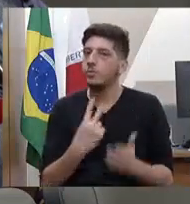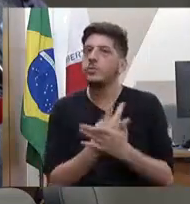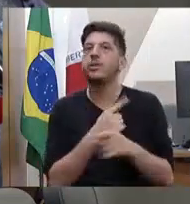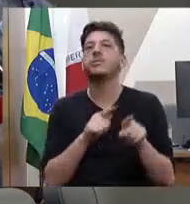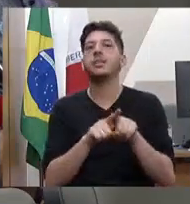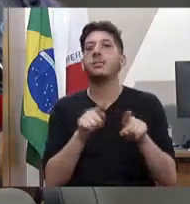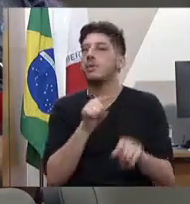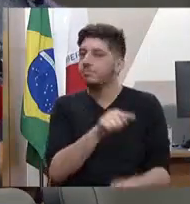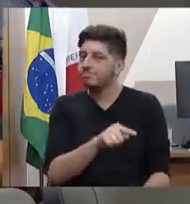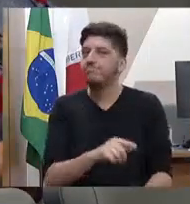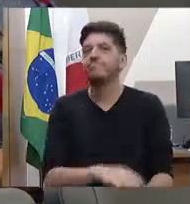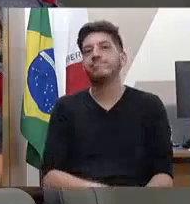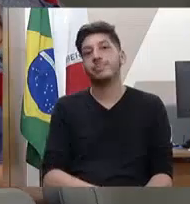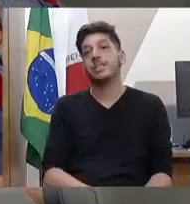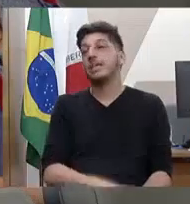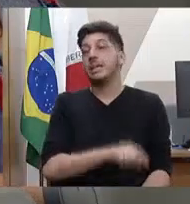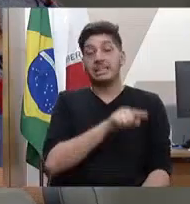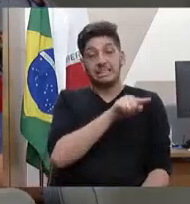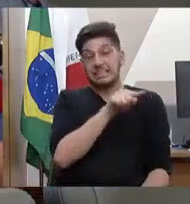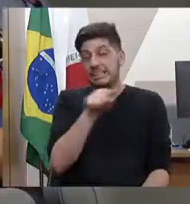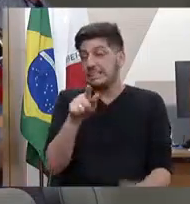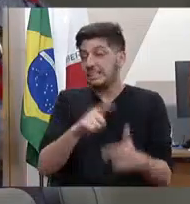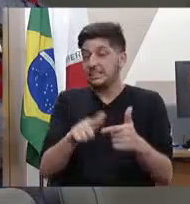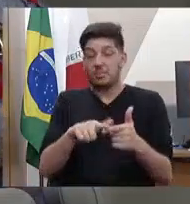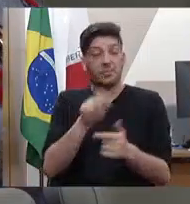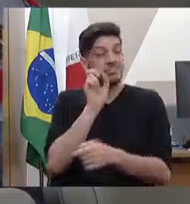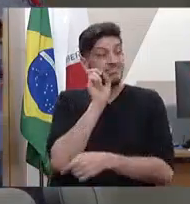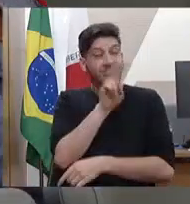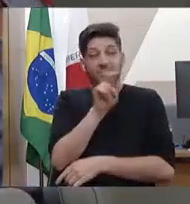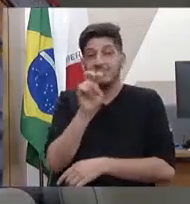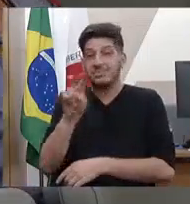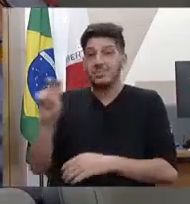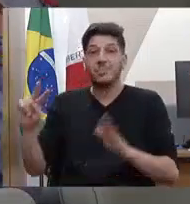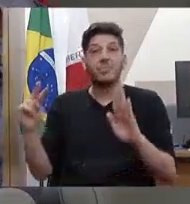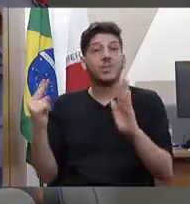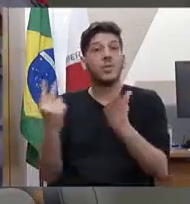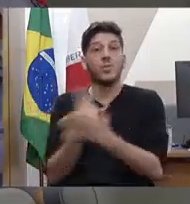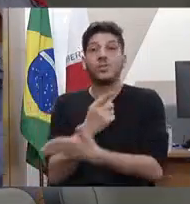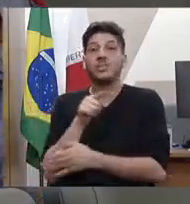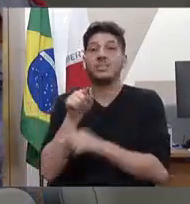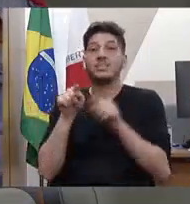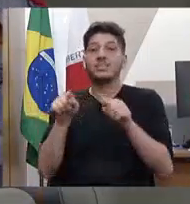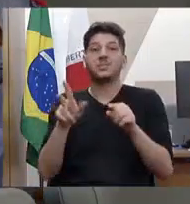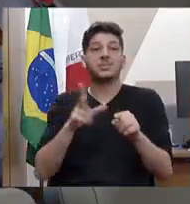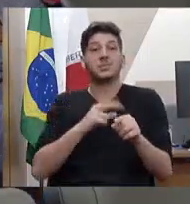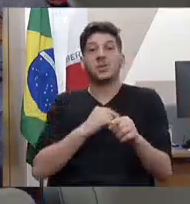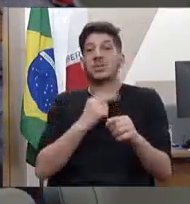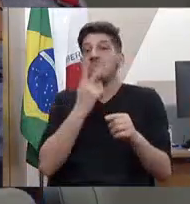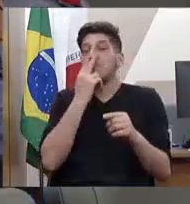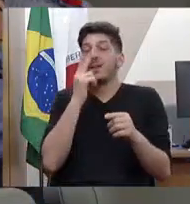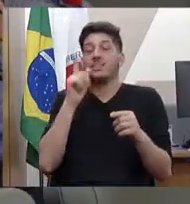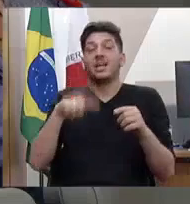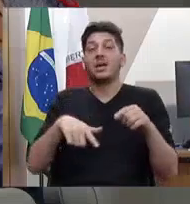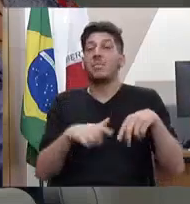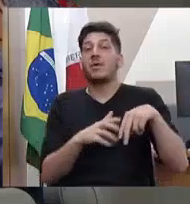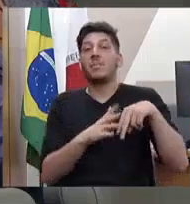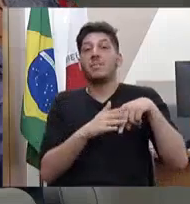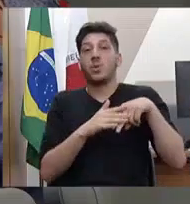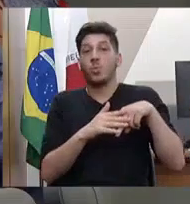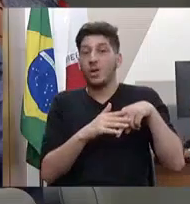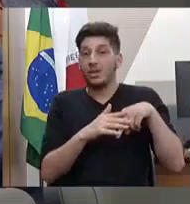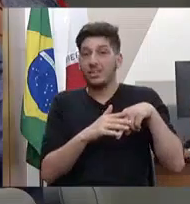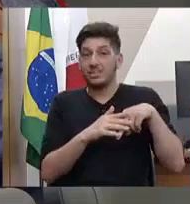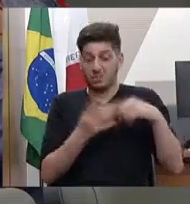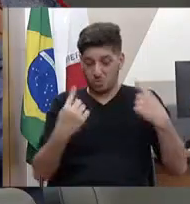tem que gerar todo esse processo que eu acho que assim que é um adoecimento mental